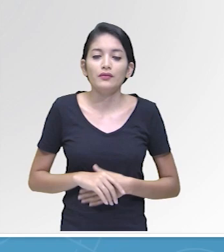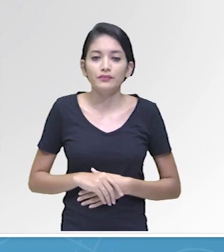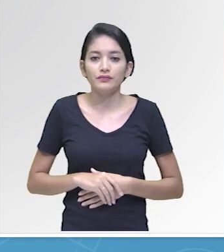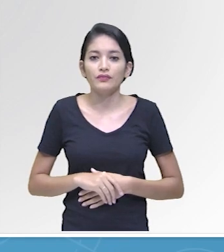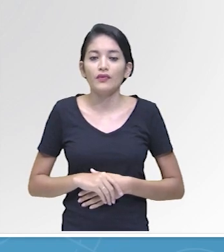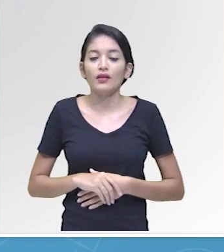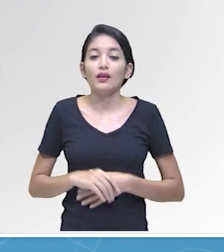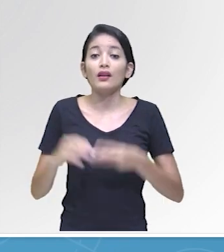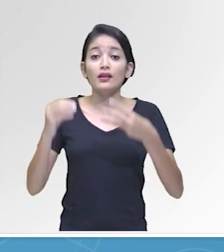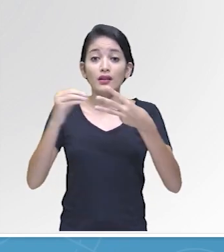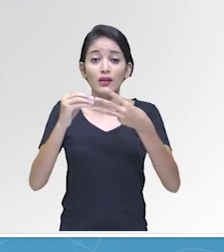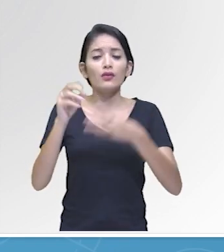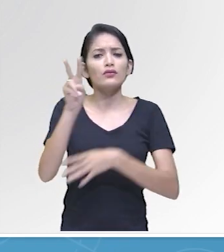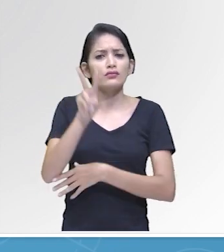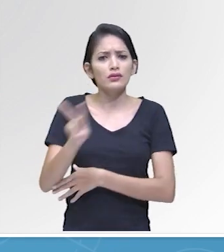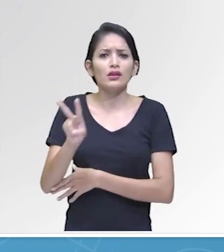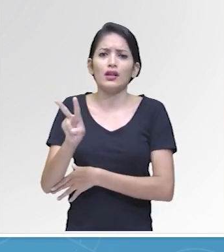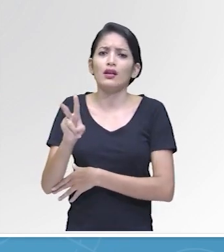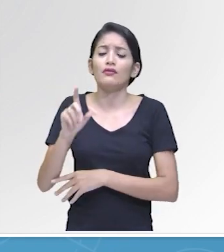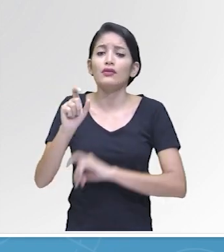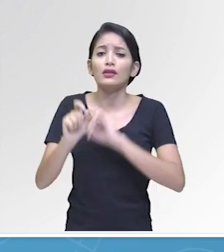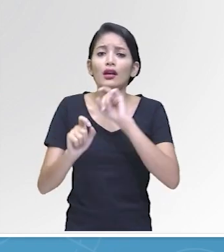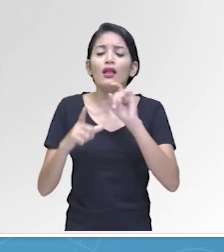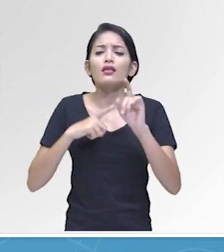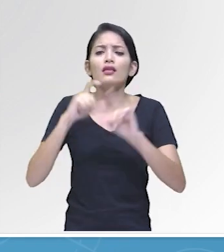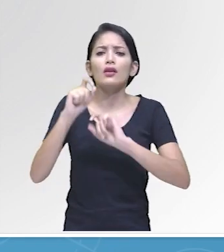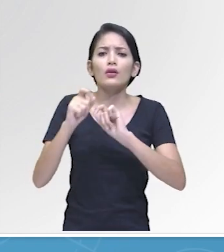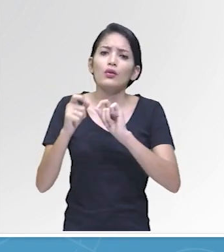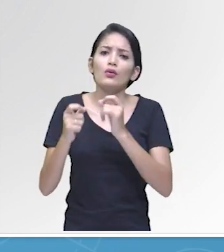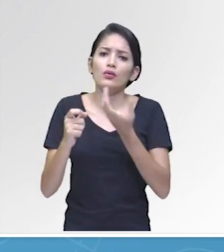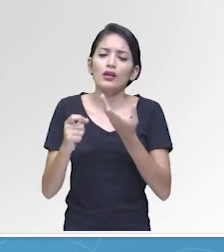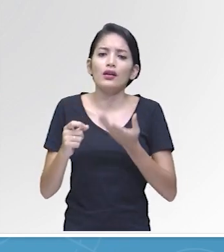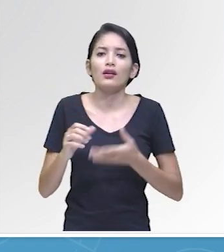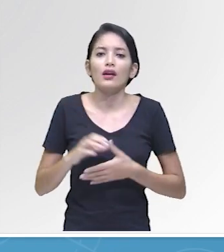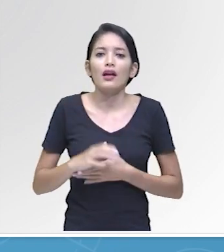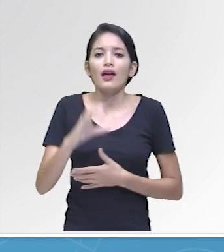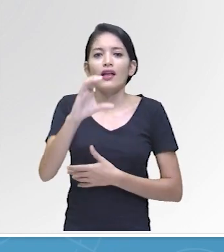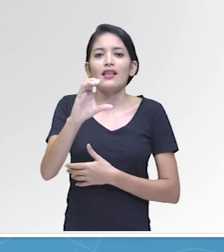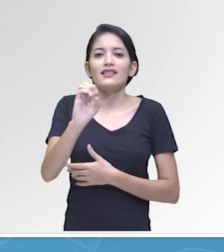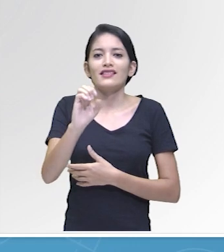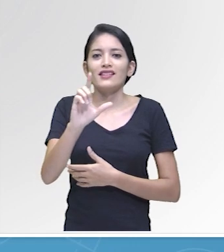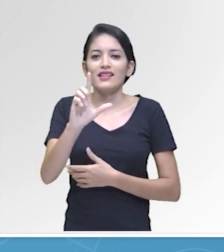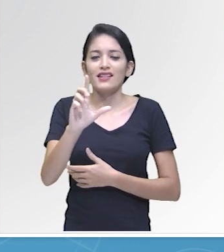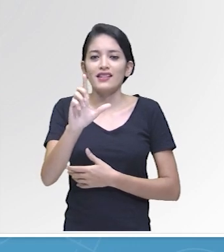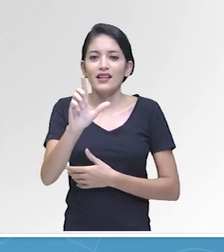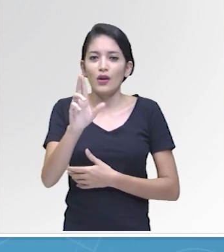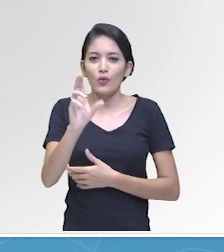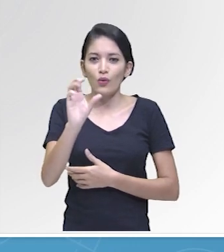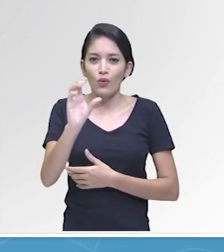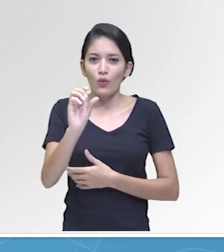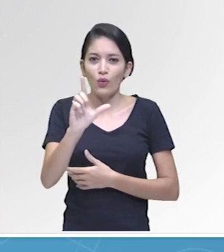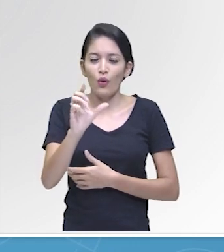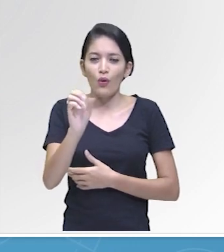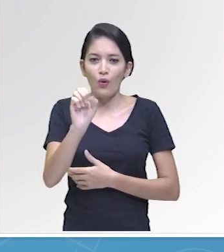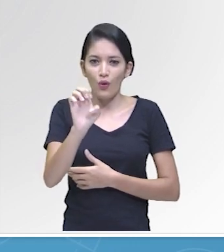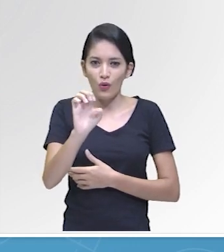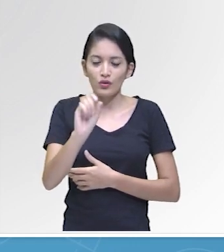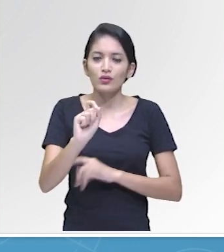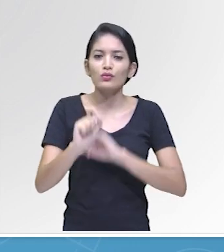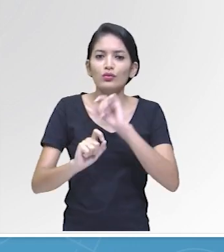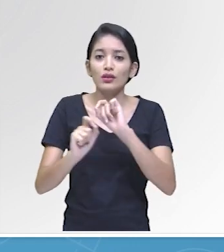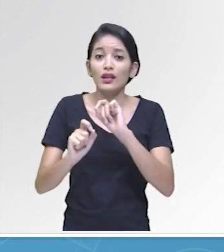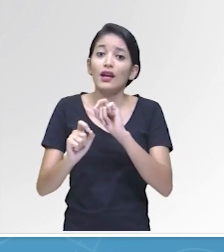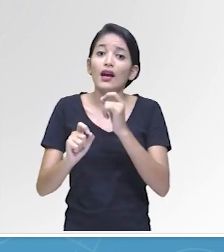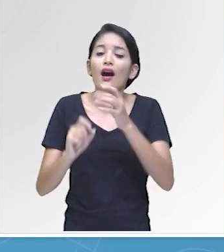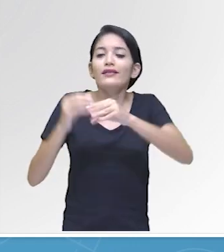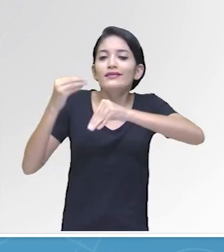célula vegetal é onde se retira aí, né, a celulose. E essa celulose, o que a gente faz? O papel. Então, aí